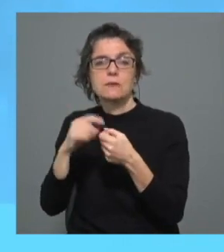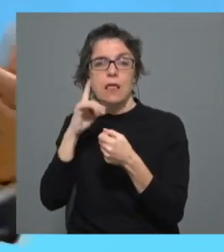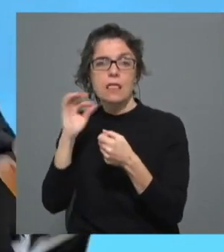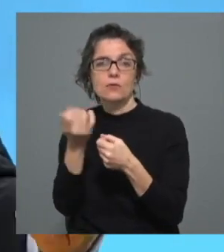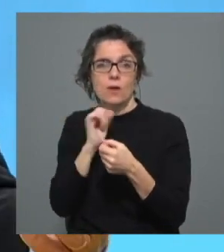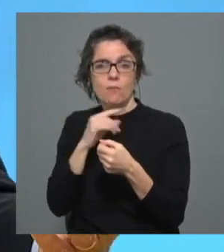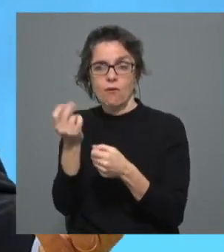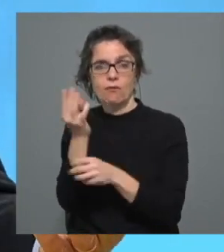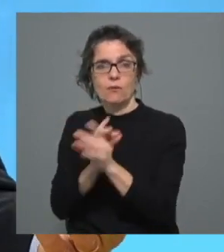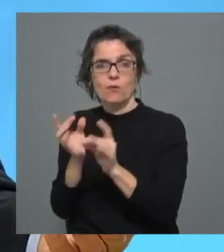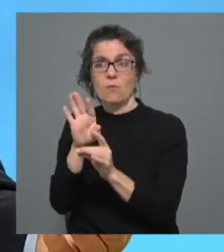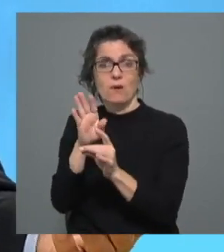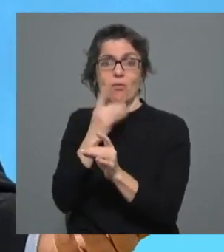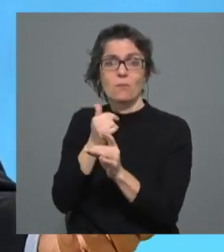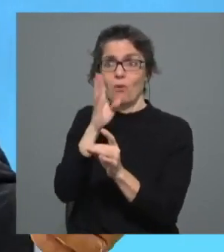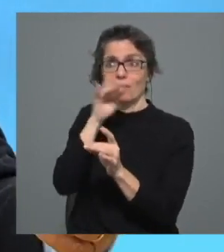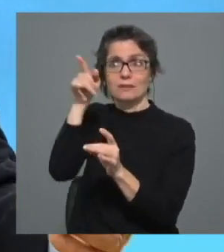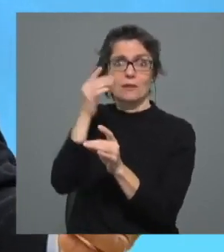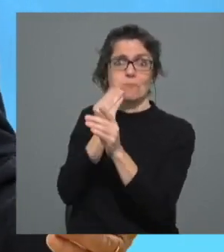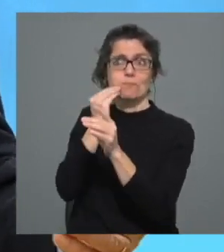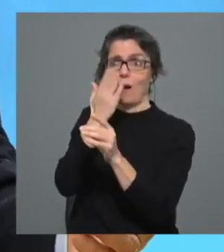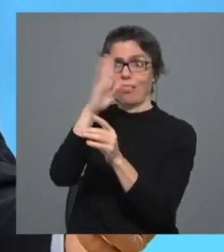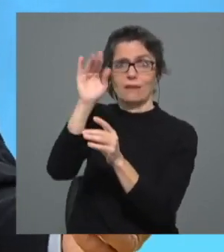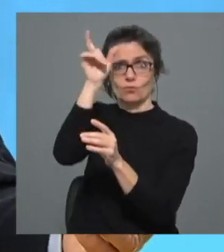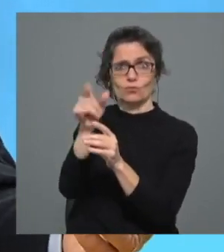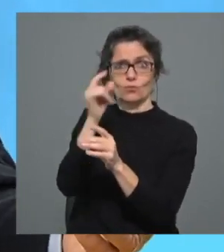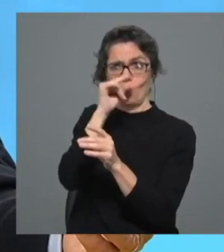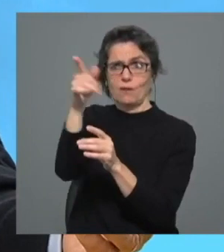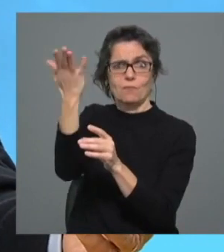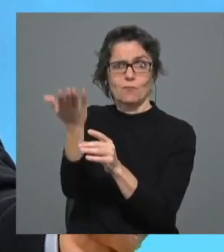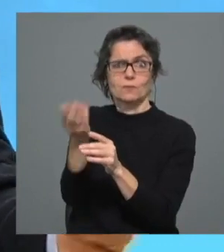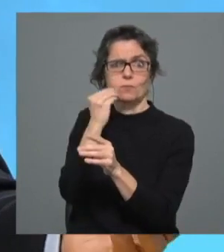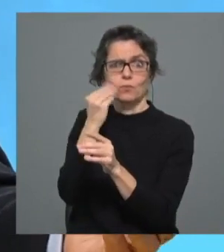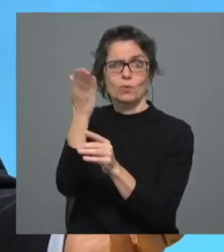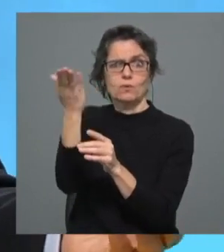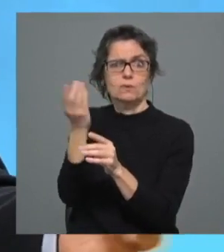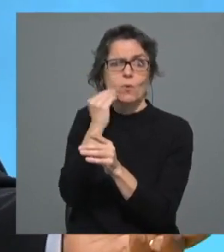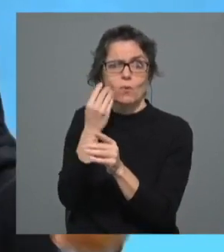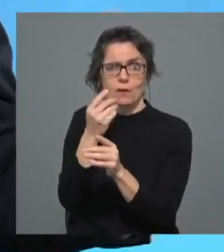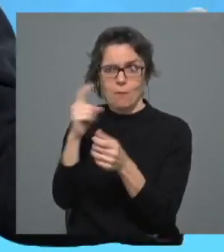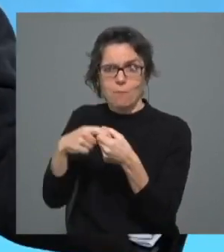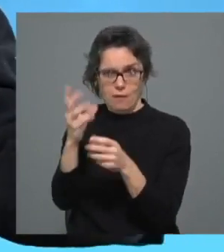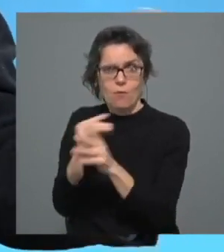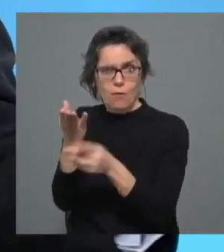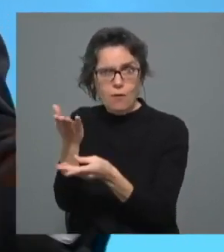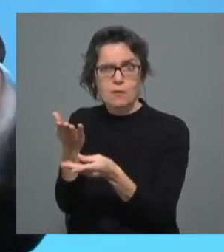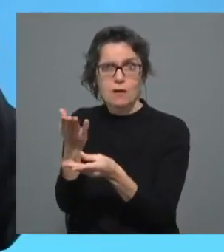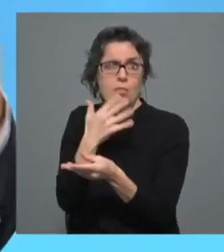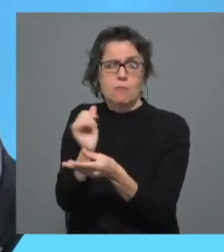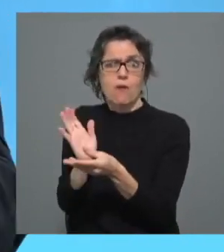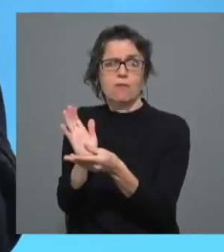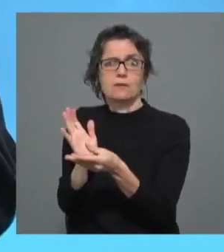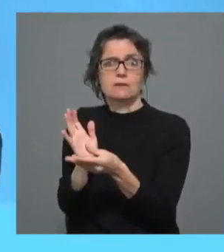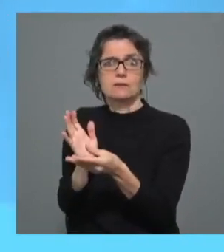da Europa com um regime como este e com as atitudes que este regime leva aquele Estado a ter. Isso, dessa maneira, não. Dessa maneira, a Rússia é, e